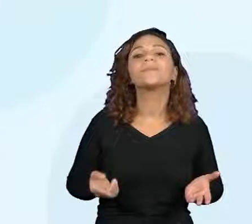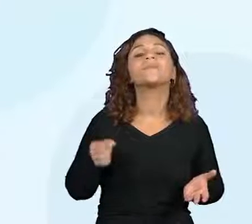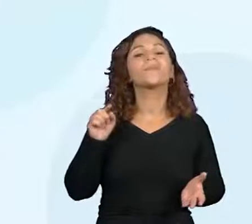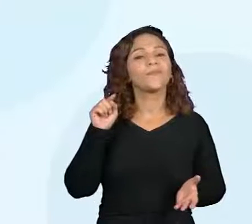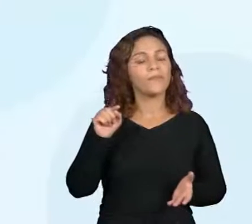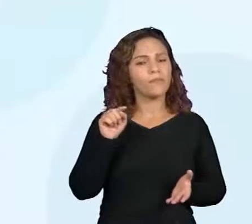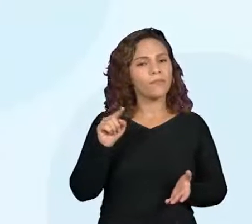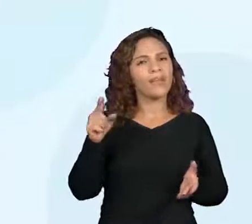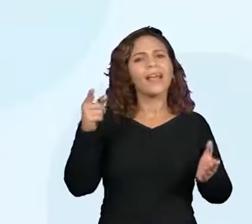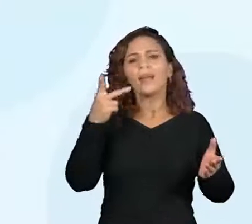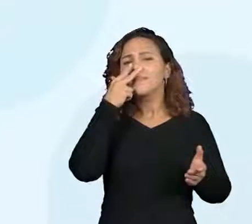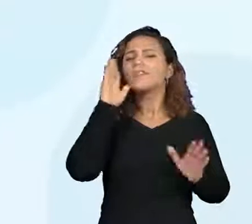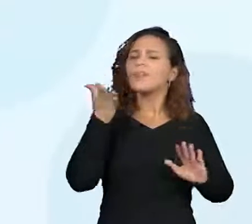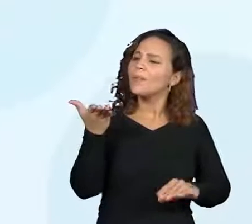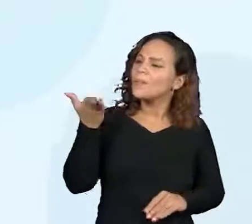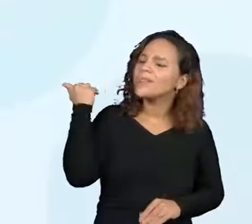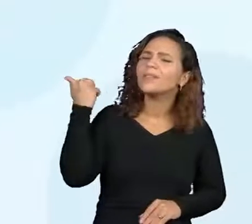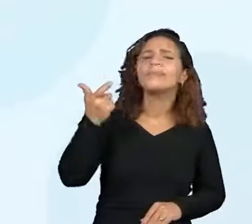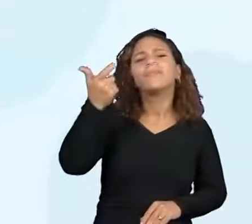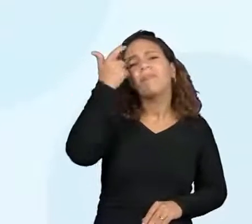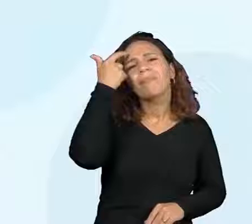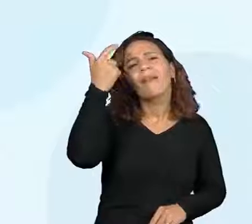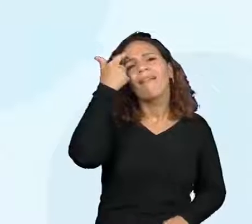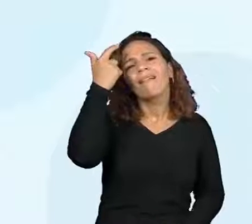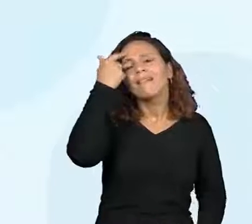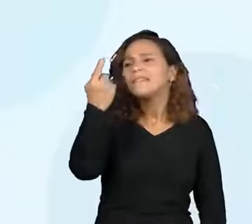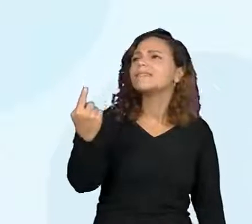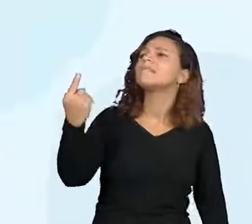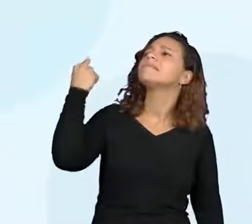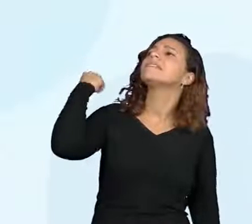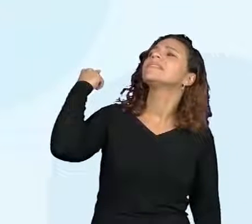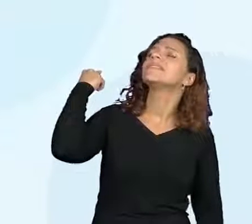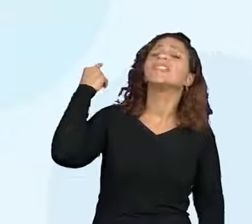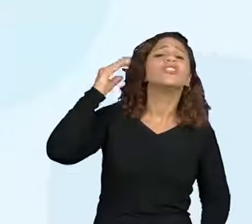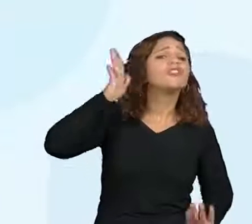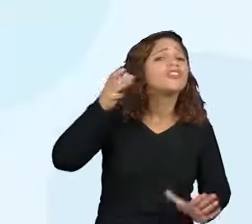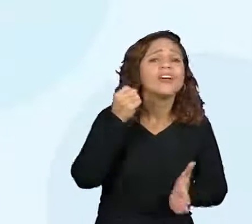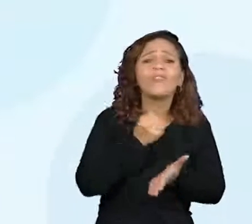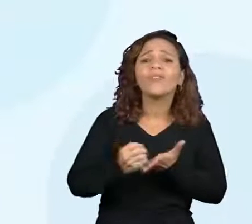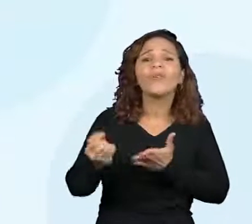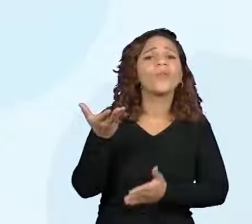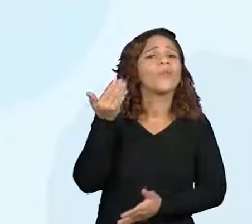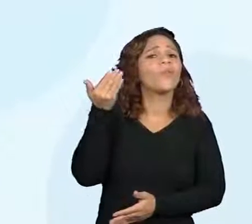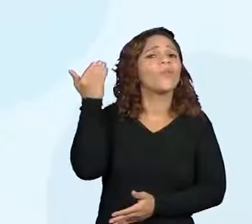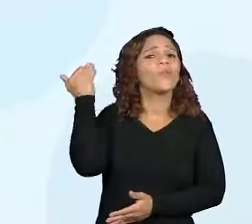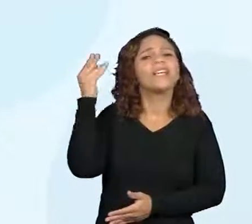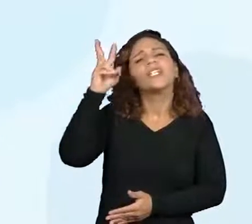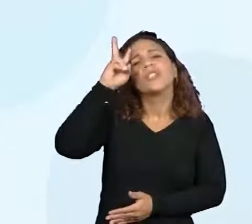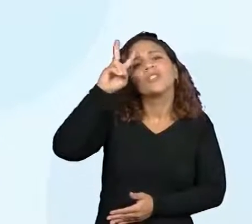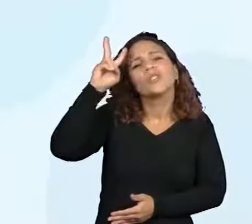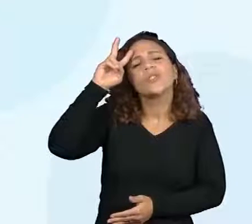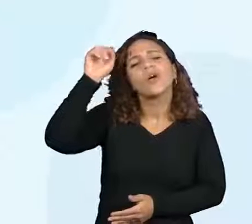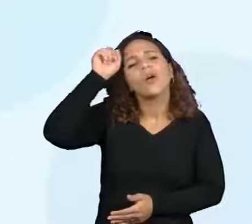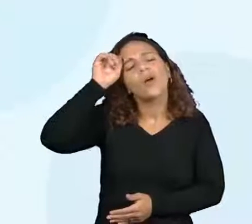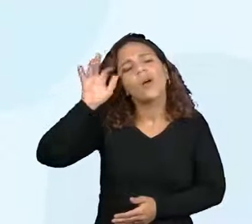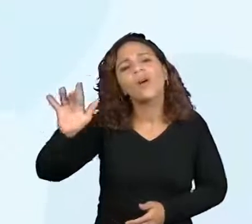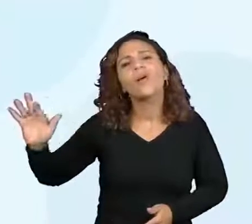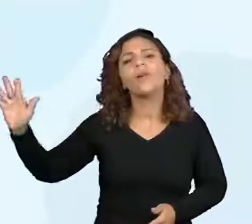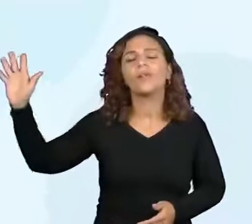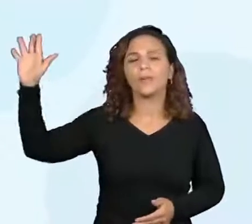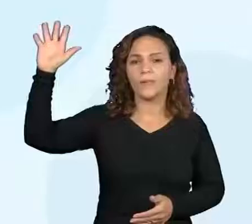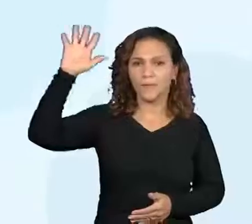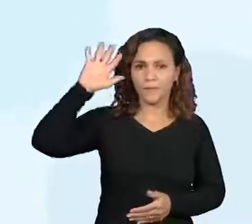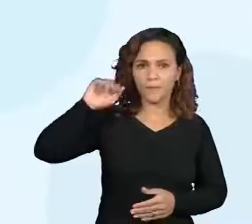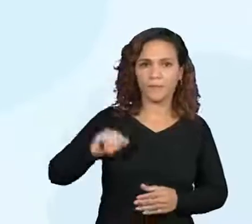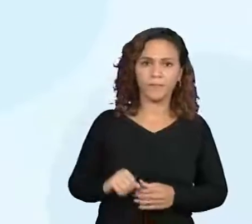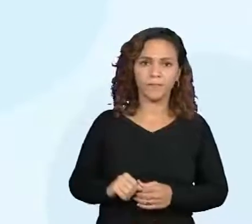vivendo coisas que se passaram, que está no seu passado. Ou seja, histórias, memórias. E